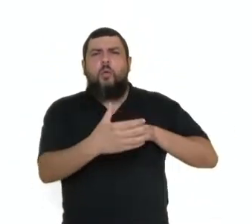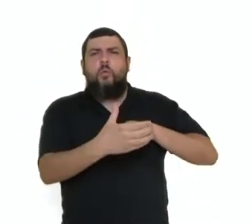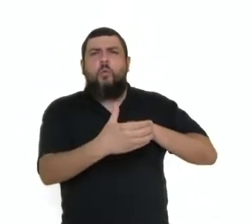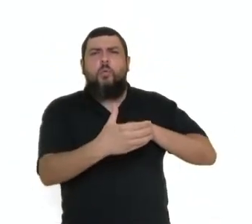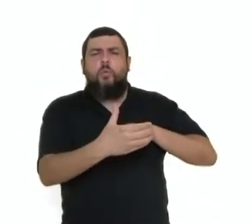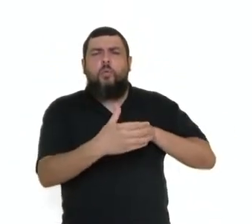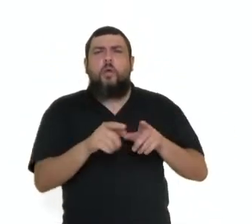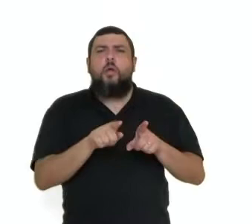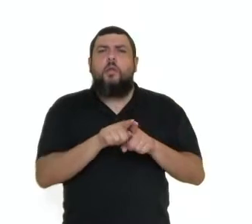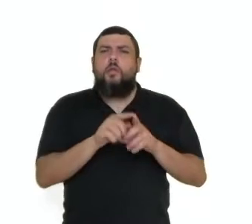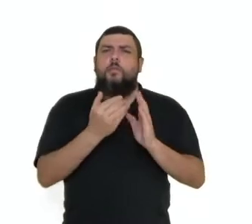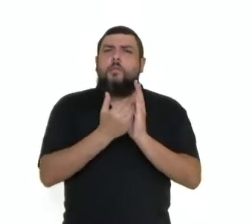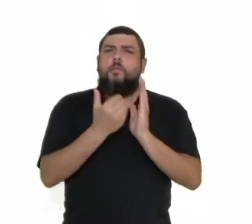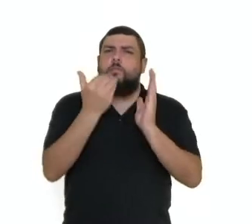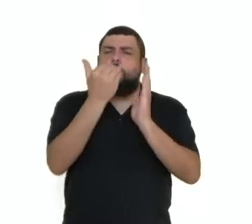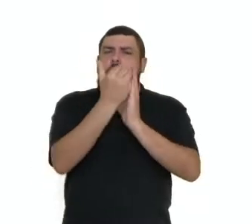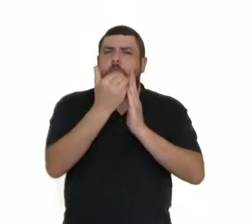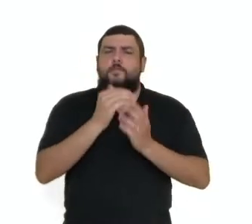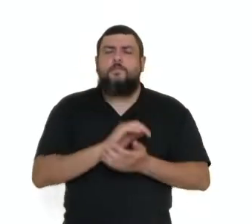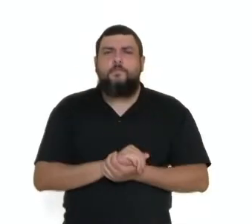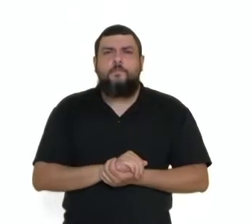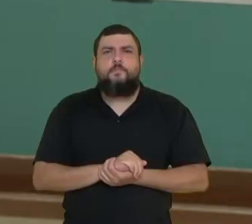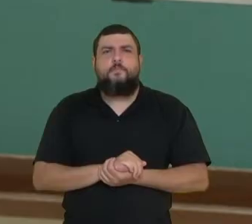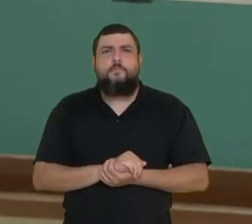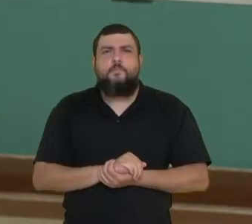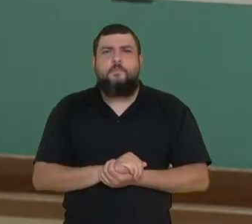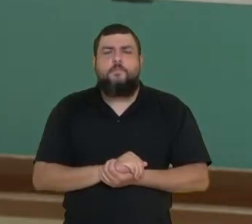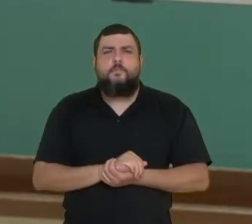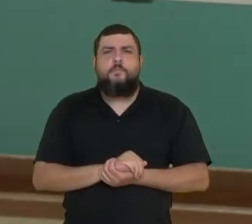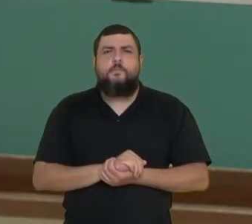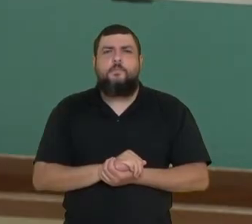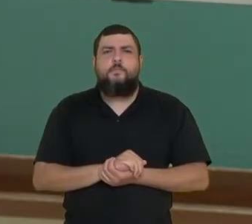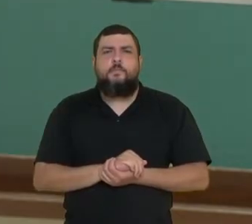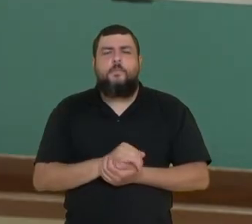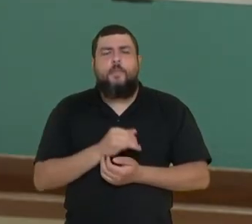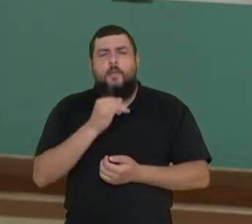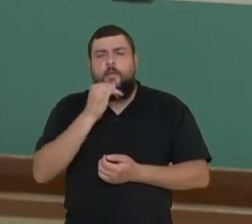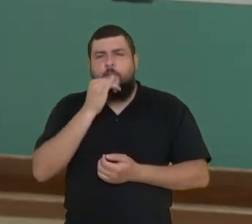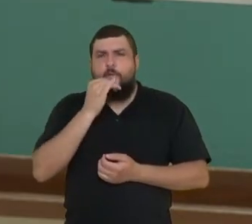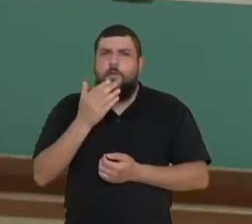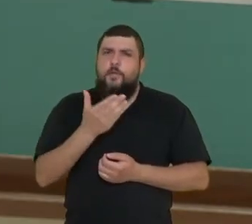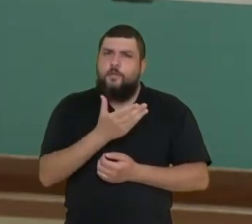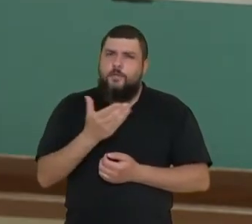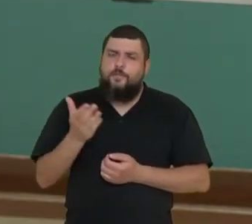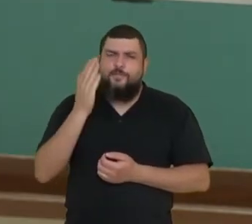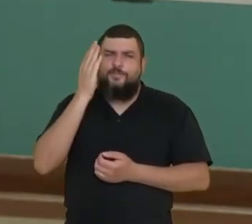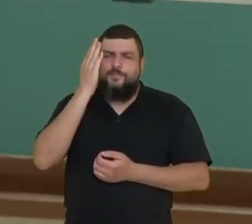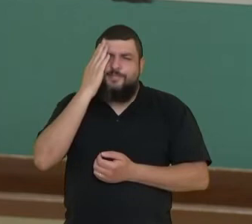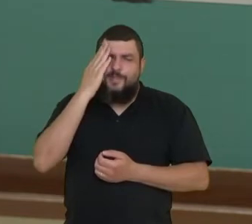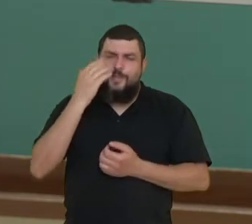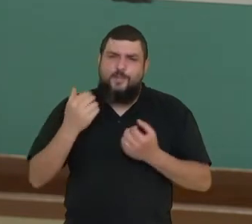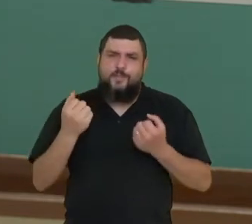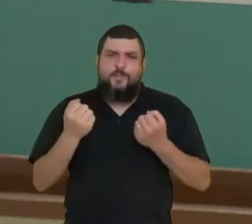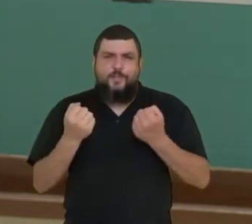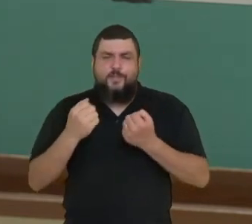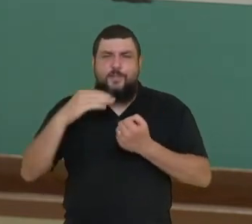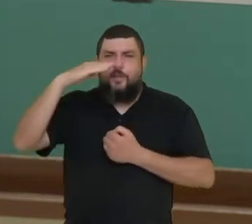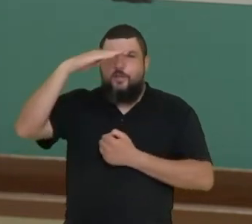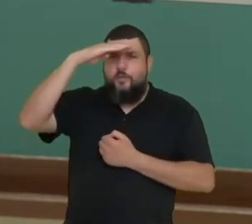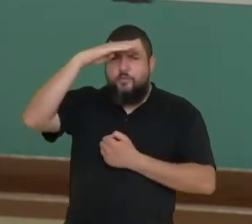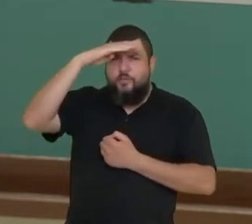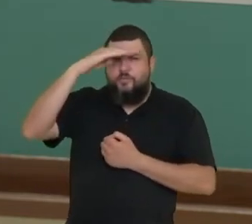também. Esse é muito doido, né? Por exemplo, vocês sabem, né, que eu falo várias vezes aqui, eu tenho um Monza, né? E o Monza ele tem um monte de